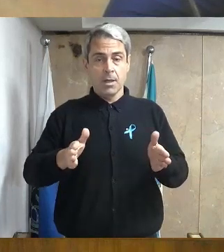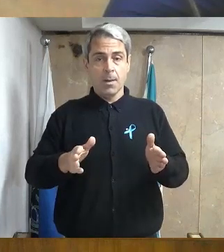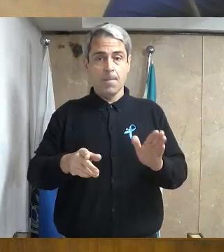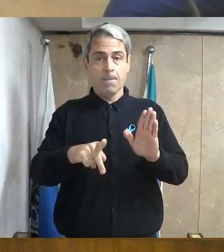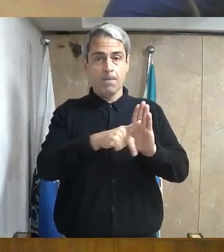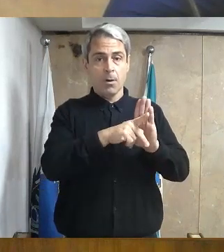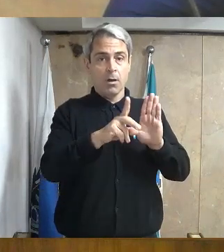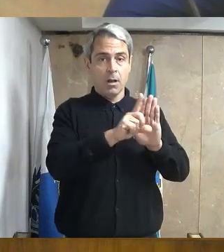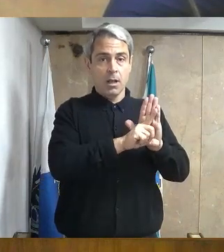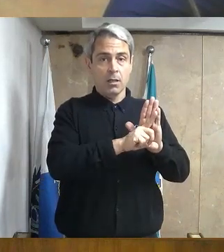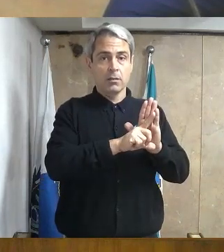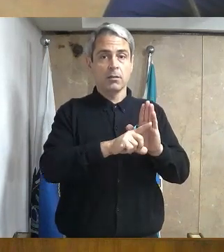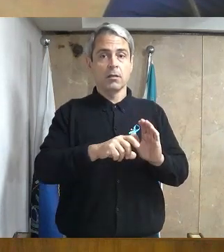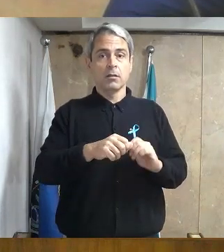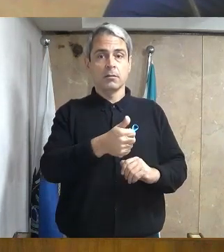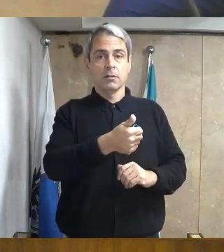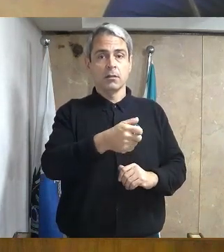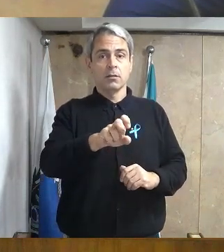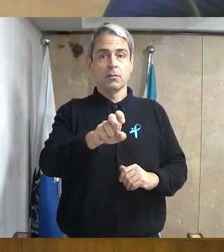lei número